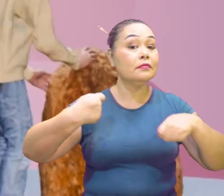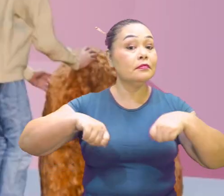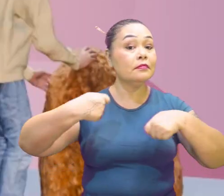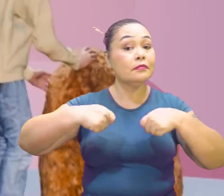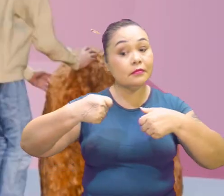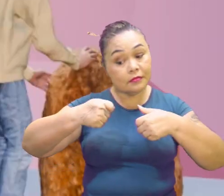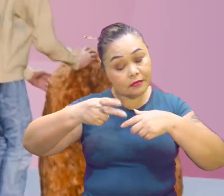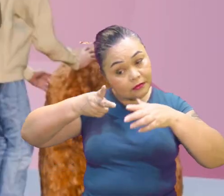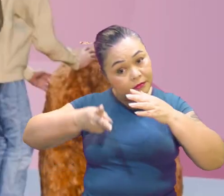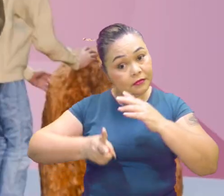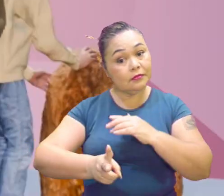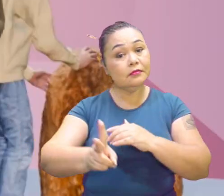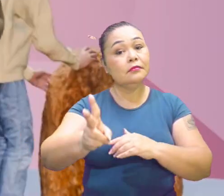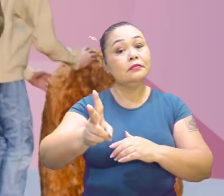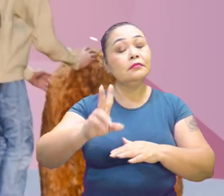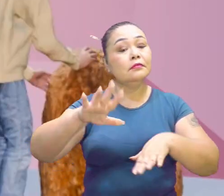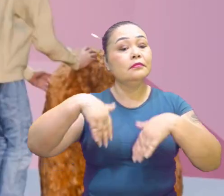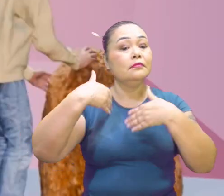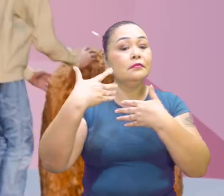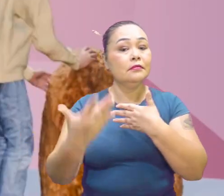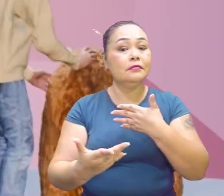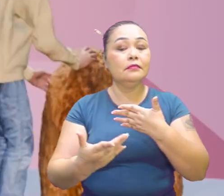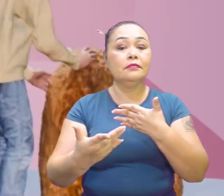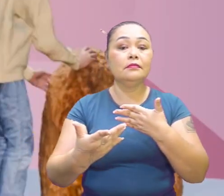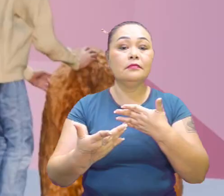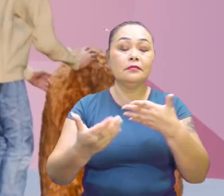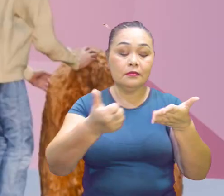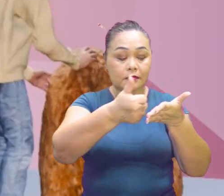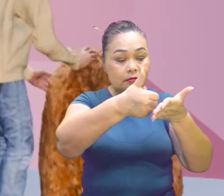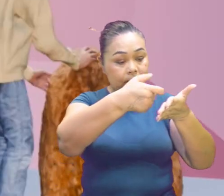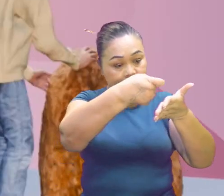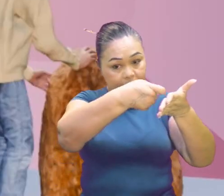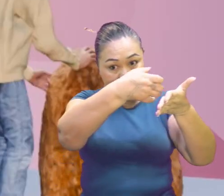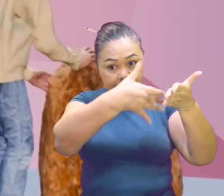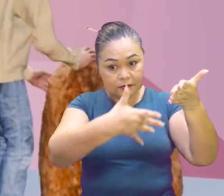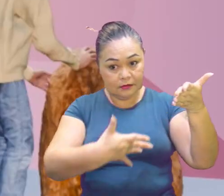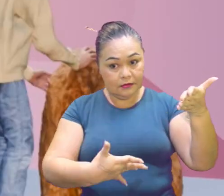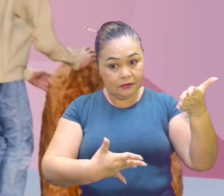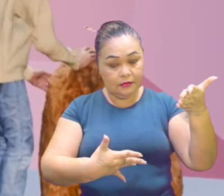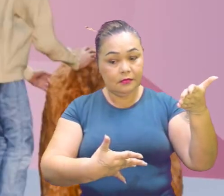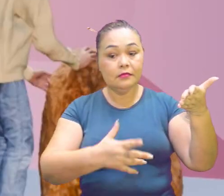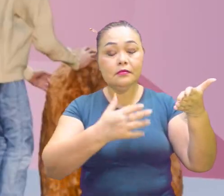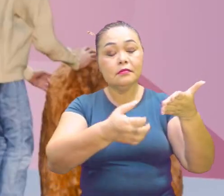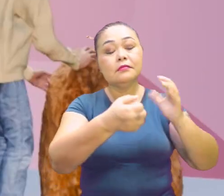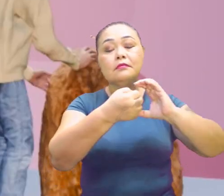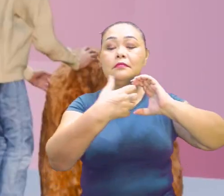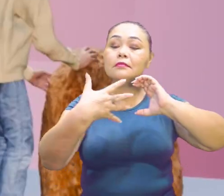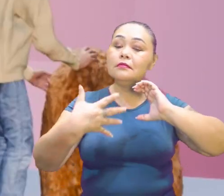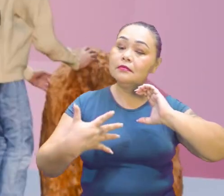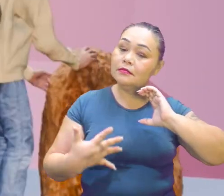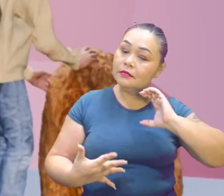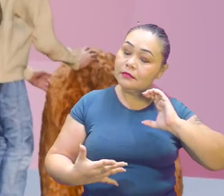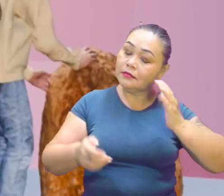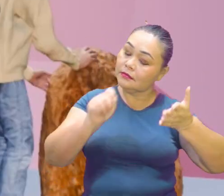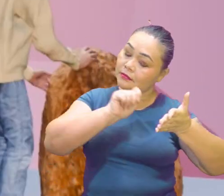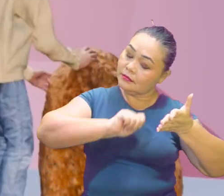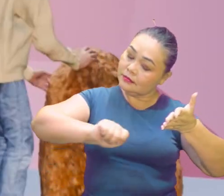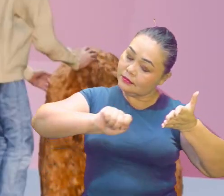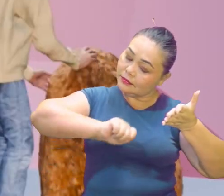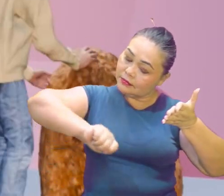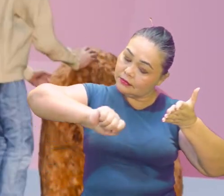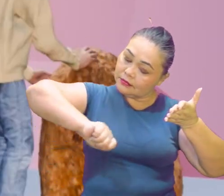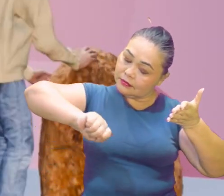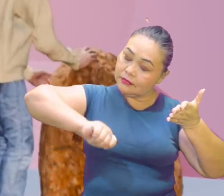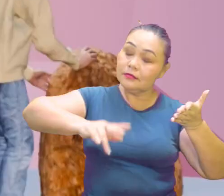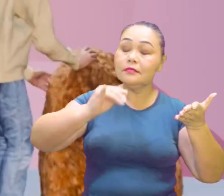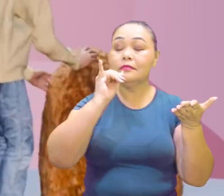precisamos dar sequência. E aí vem a introdução, o desenvolvimento, com todas as suas características, as